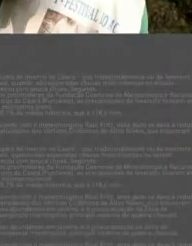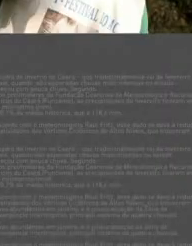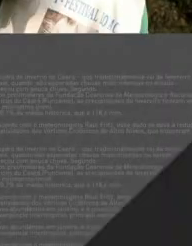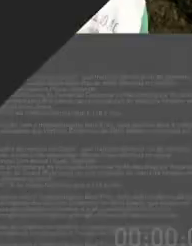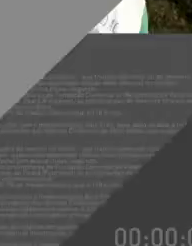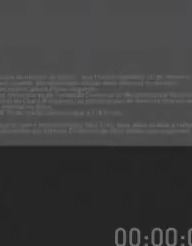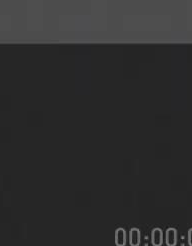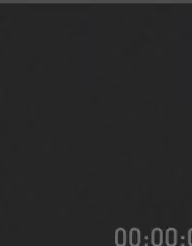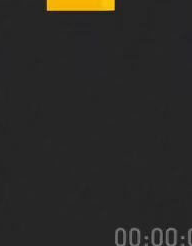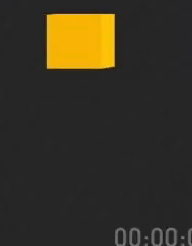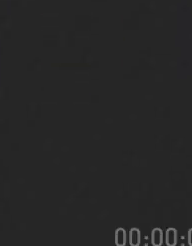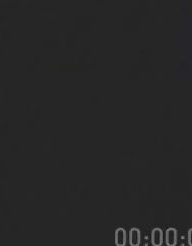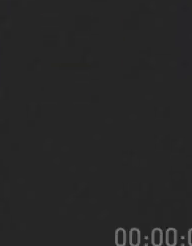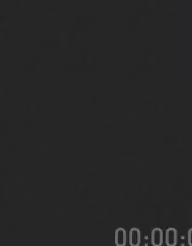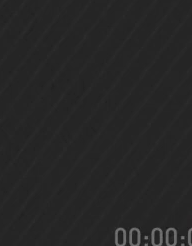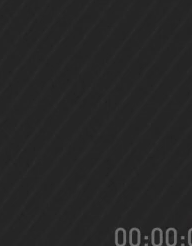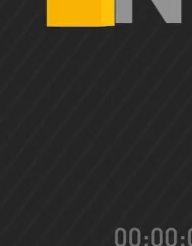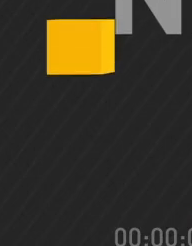ae